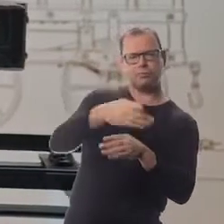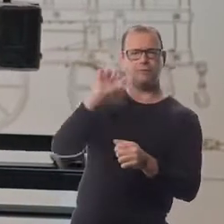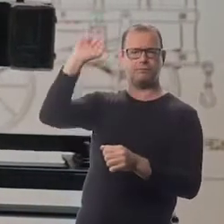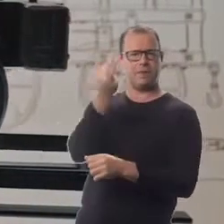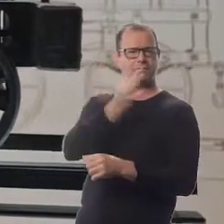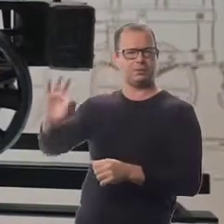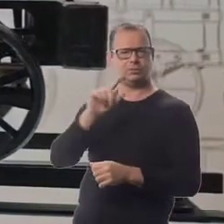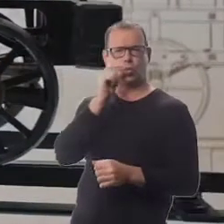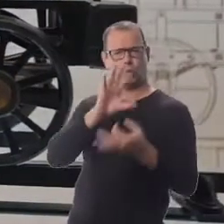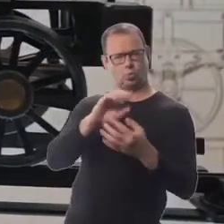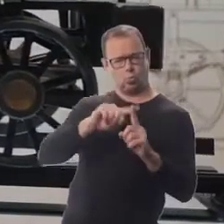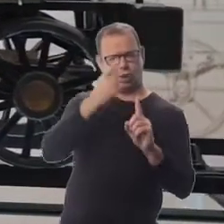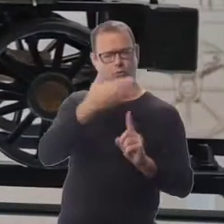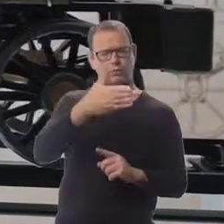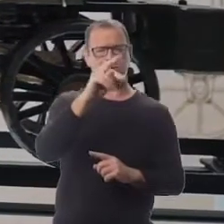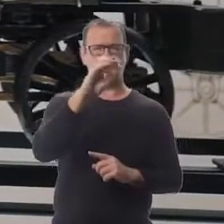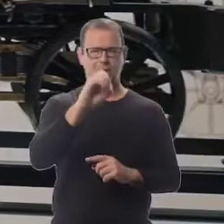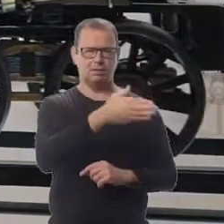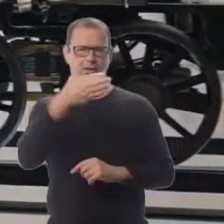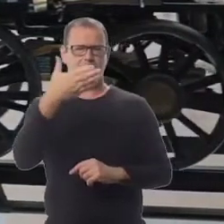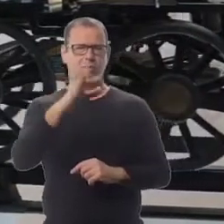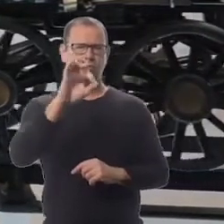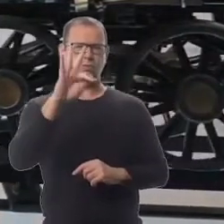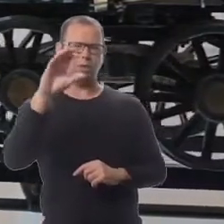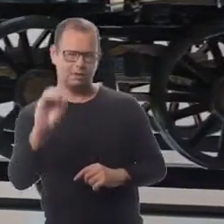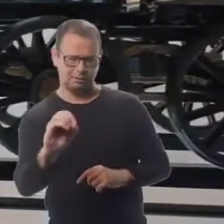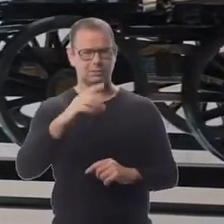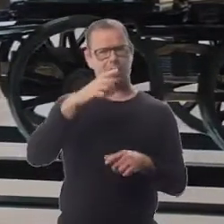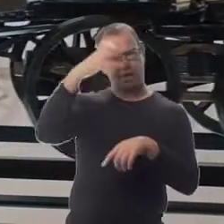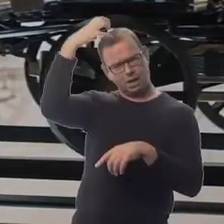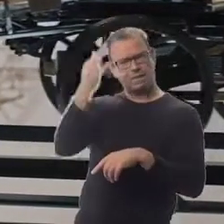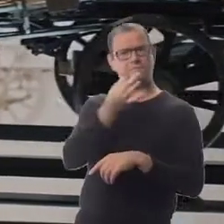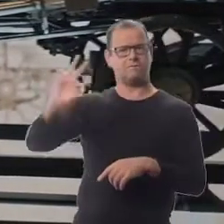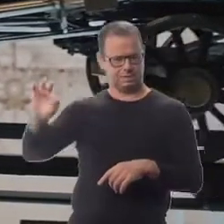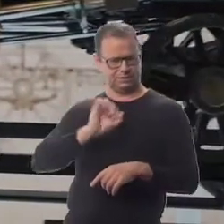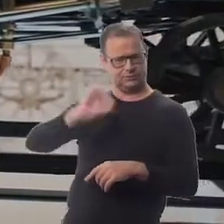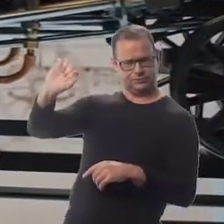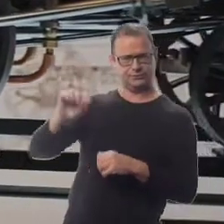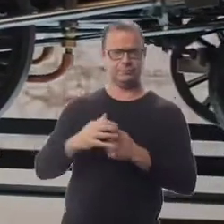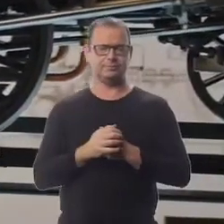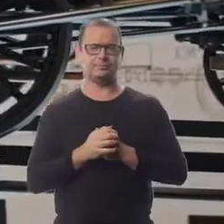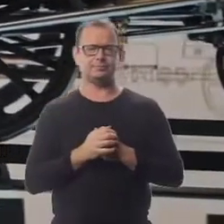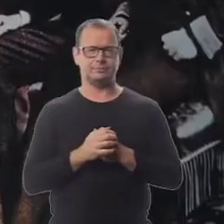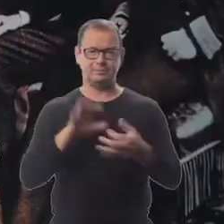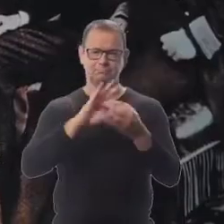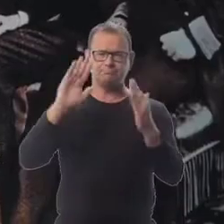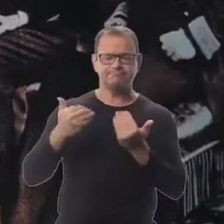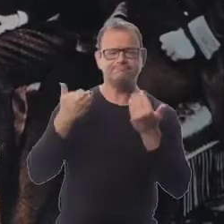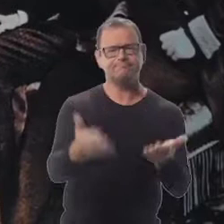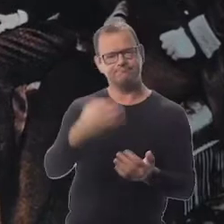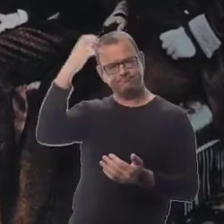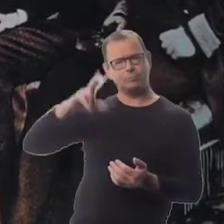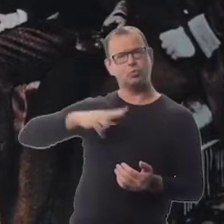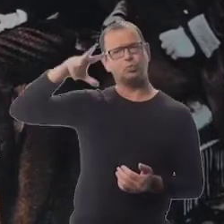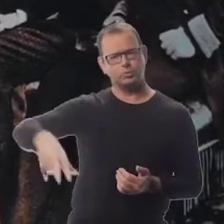pertencente a Louis-Philippe, rei de França, entre 1830 e 1848. Foi oferecida por este monarca